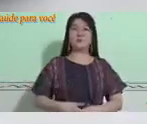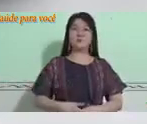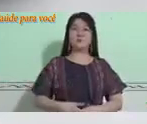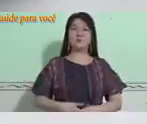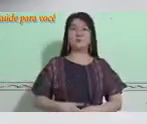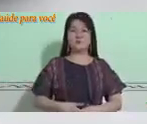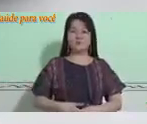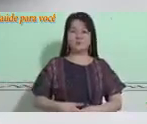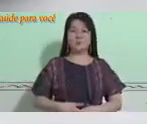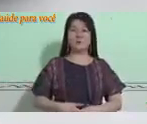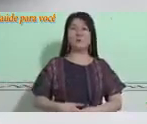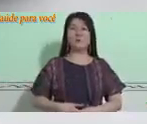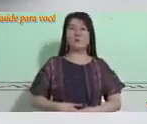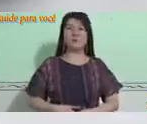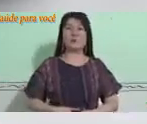ovos.